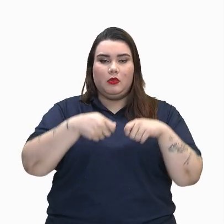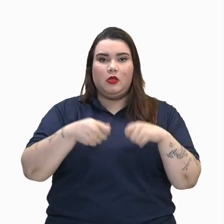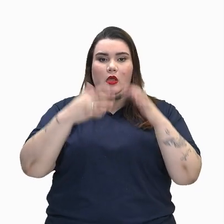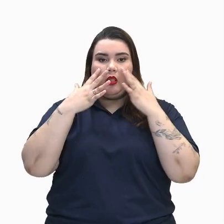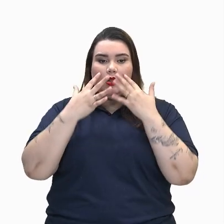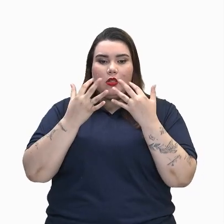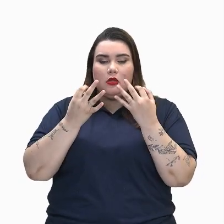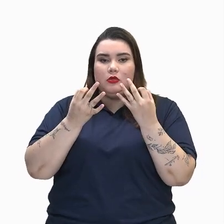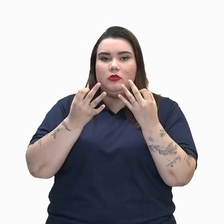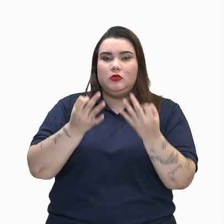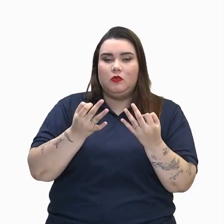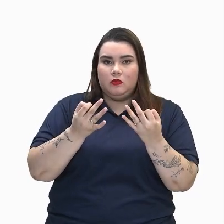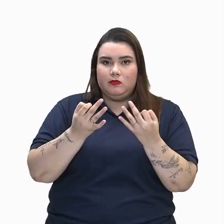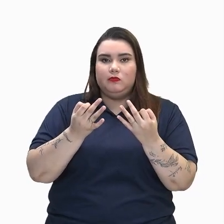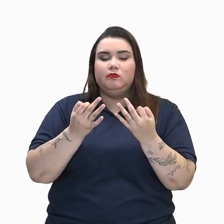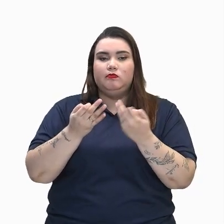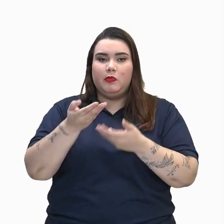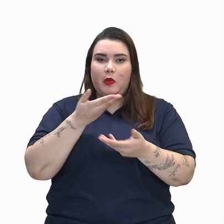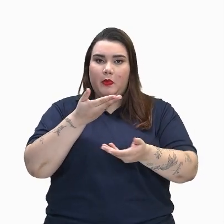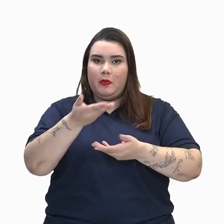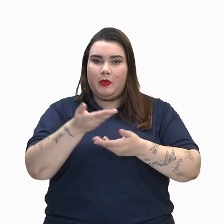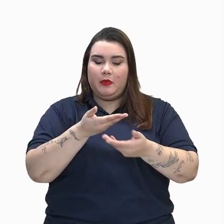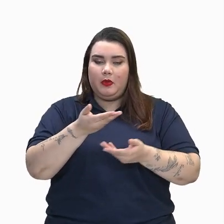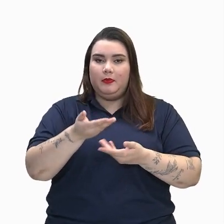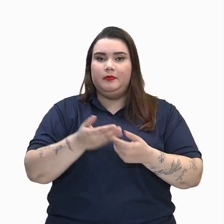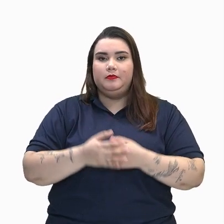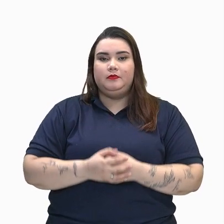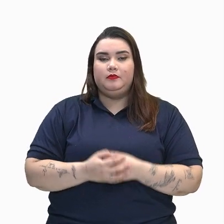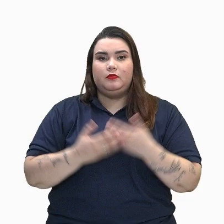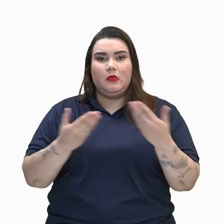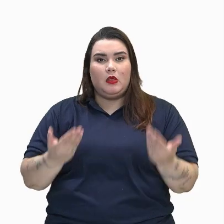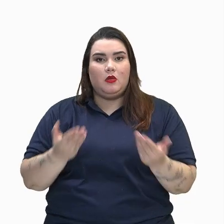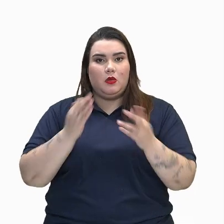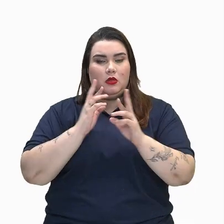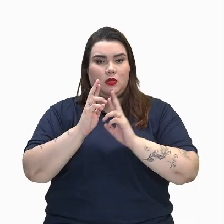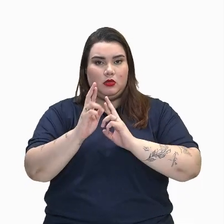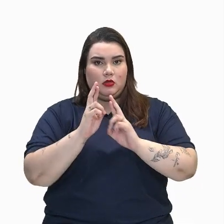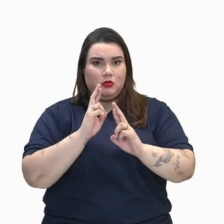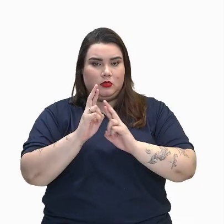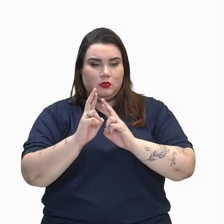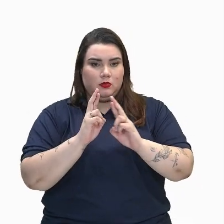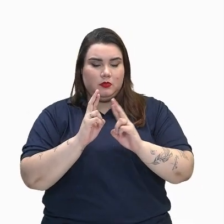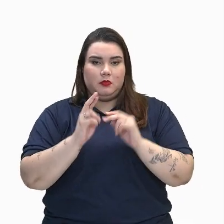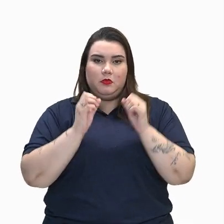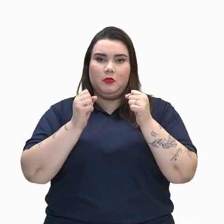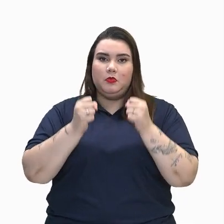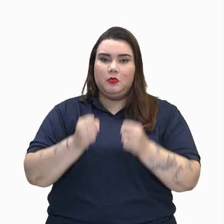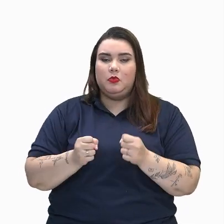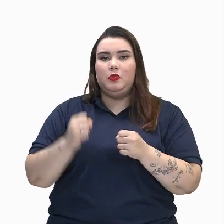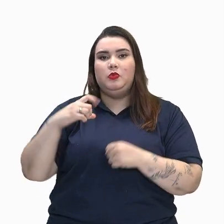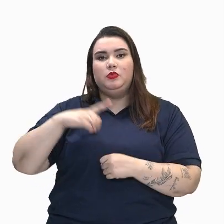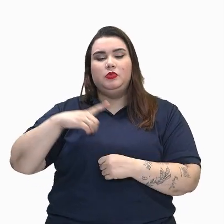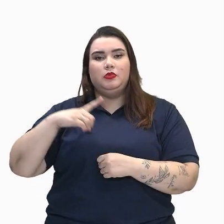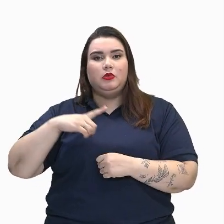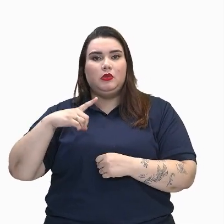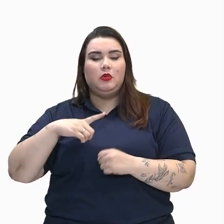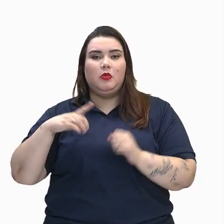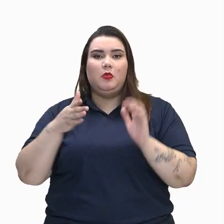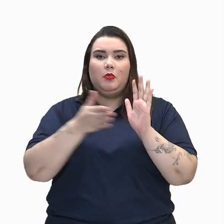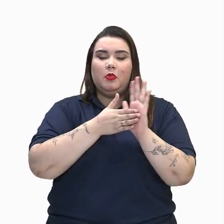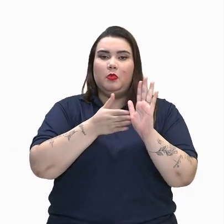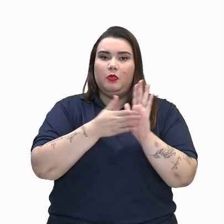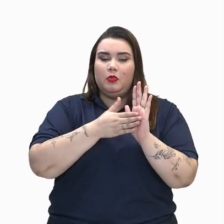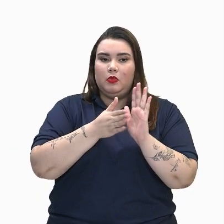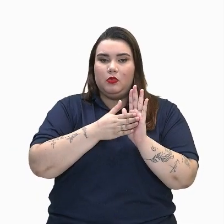da escuta ativa. Então, numa entrevista, pode ter o propósito,